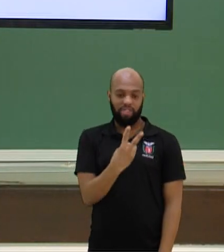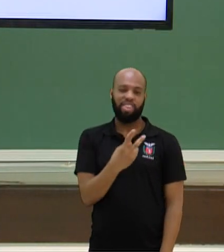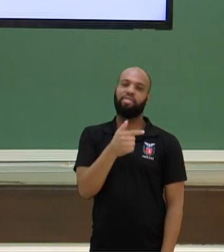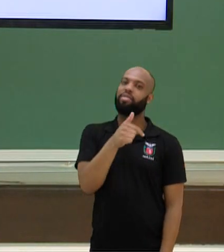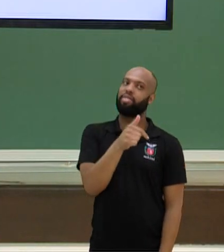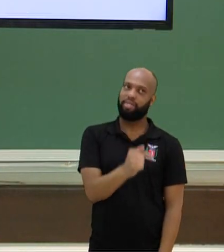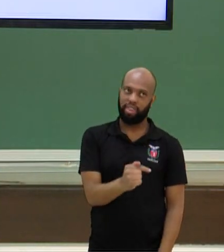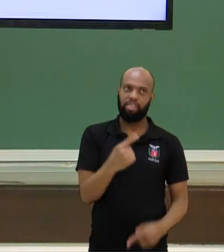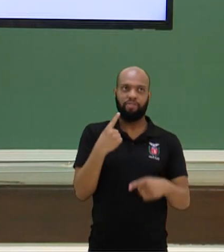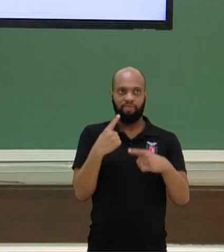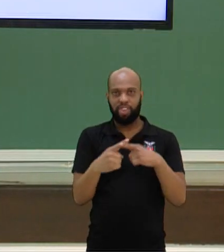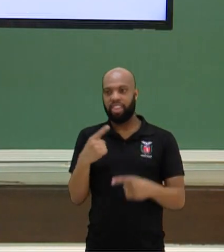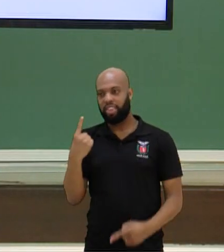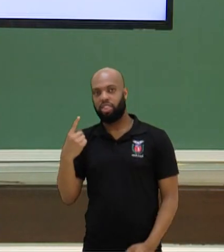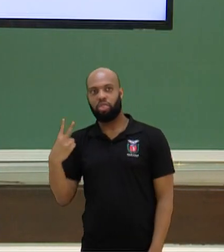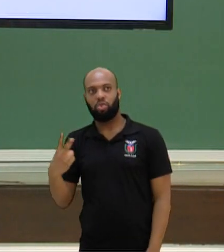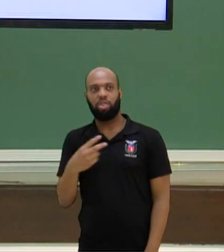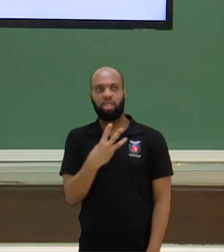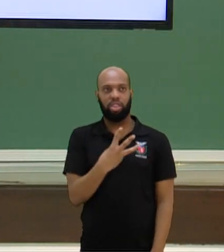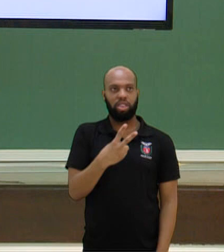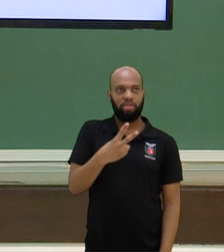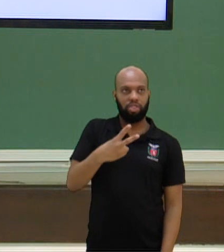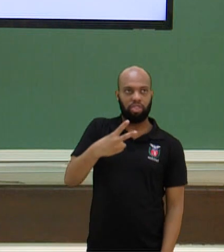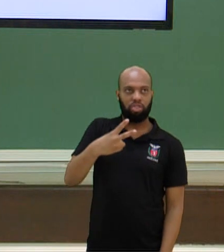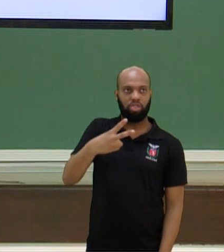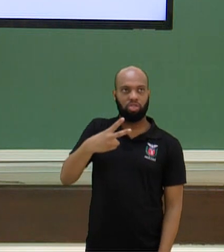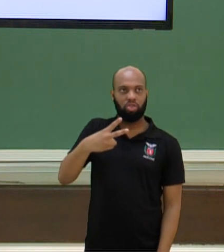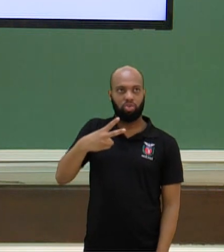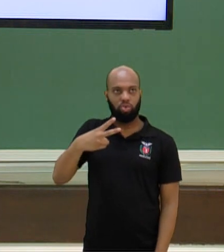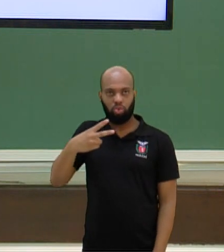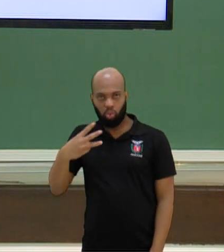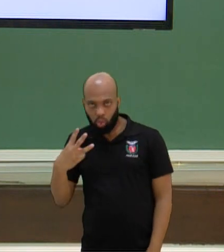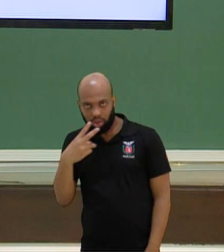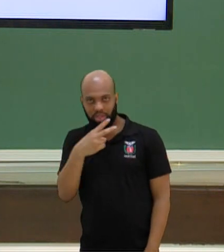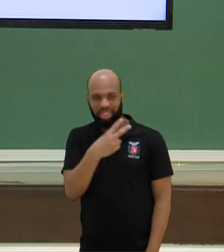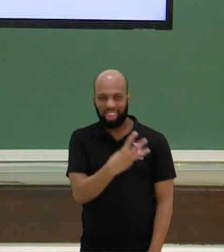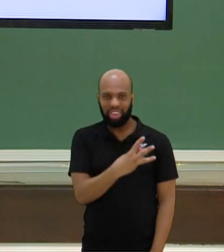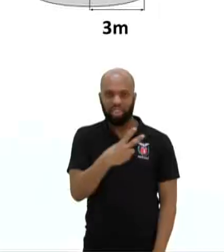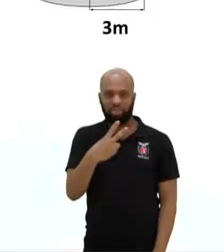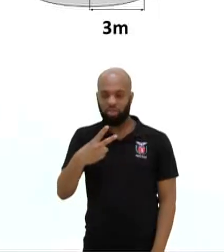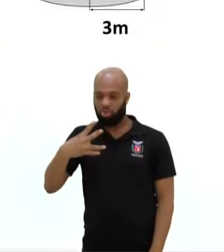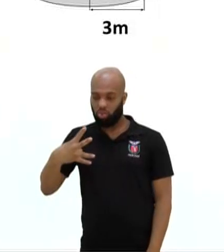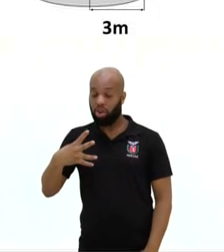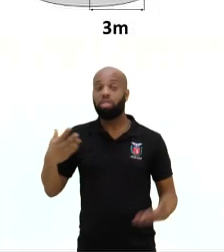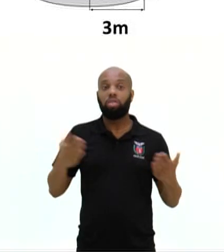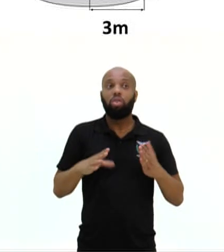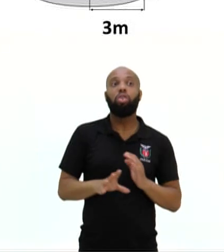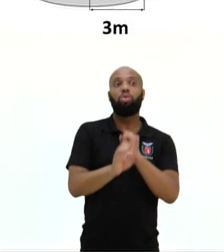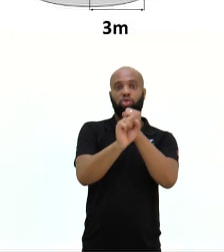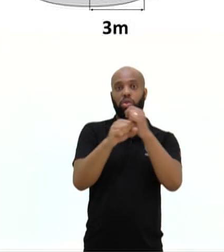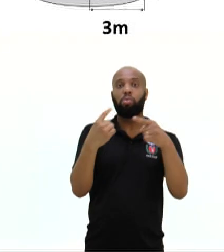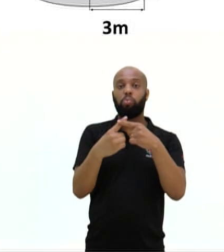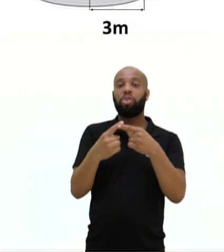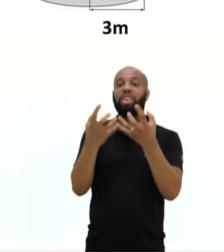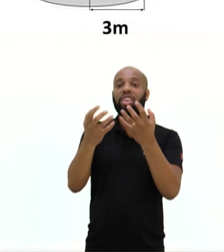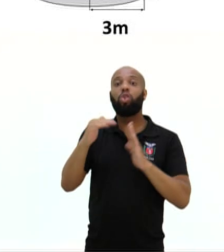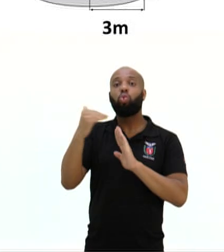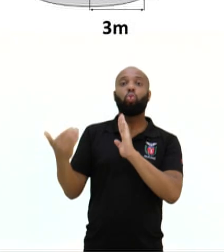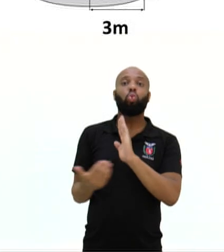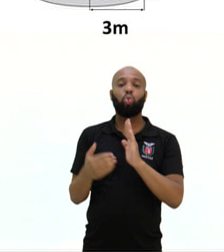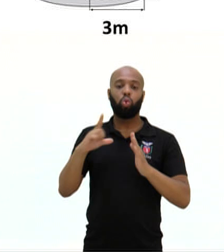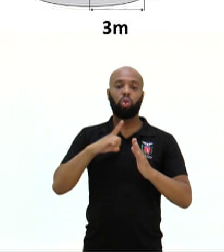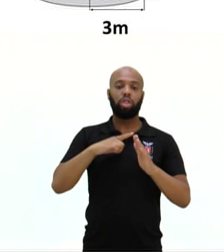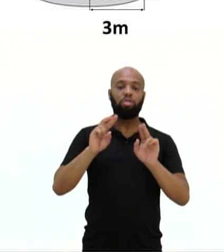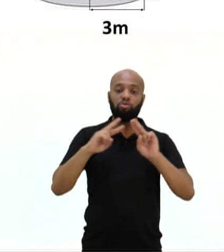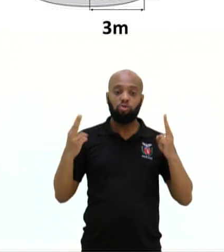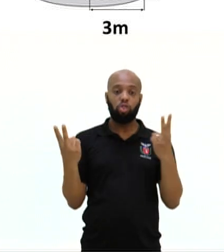bom? Então, acompanhem ali, somei. Porque eu quero o volume do silo, gente. Eu quero o volume aqui, ó, 27, certo? Que é o